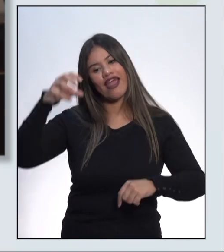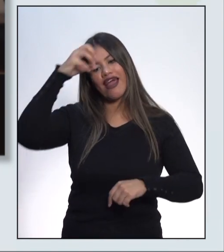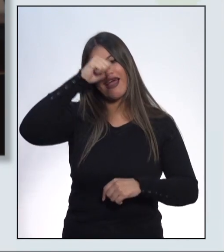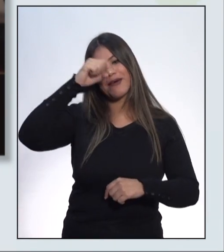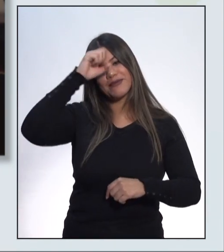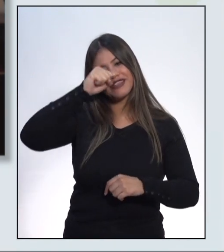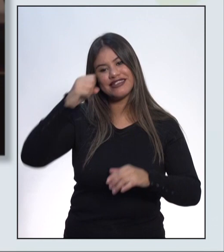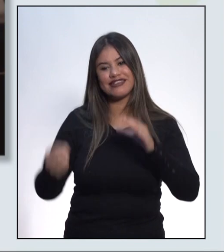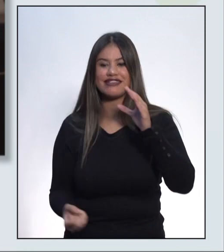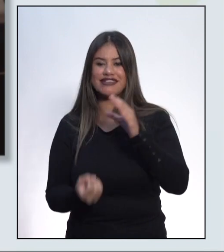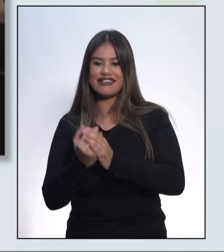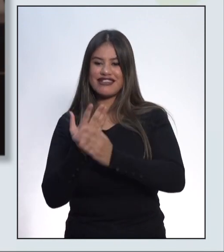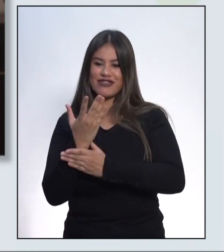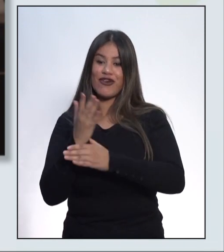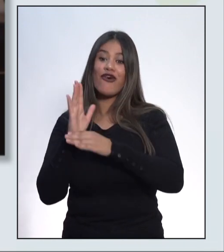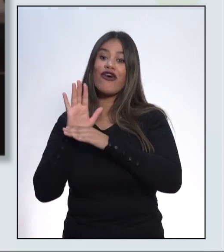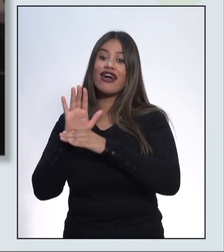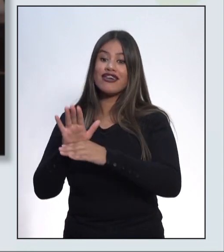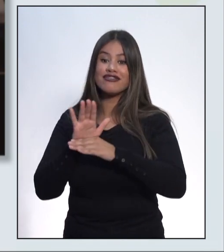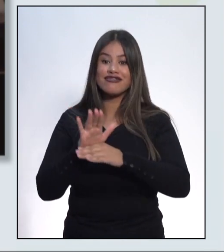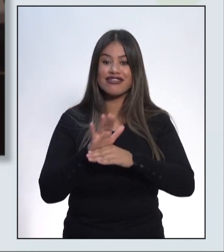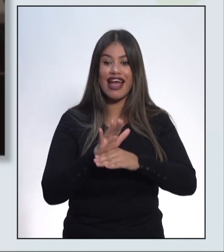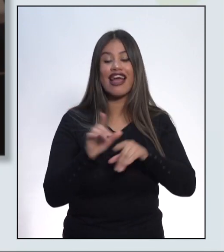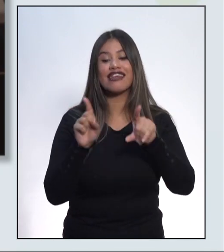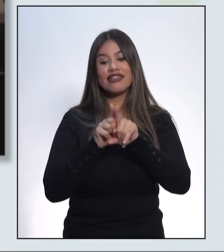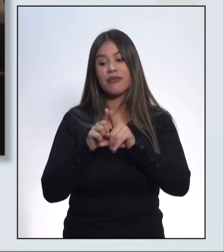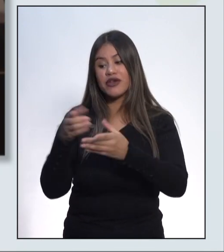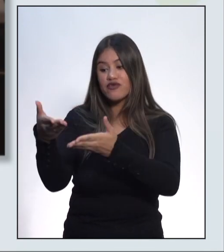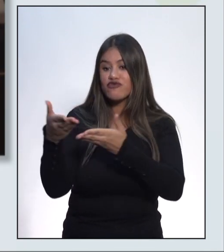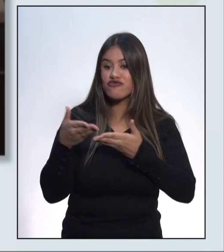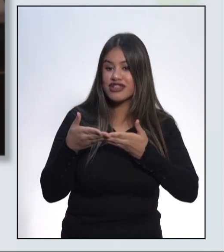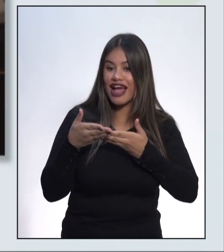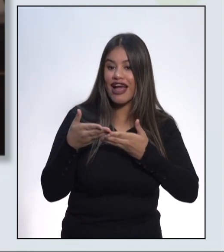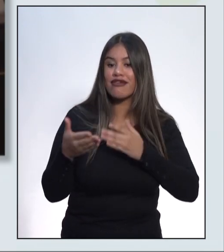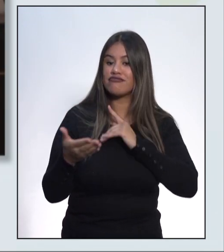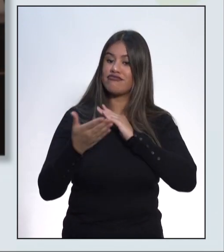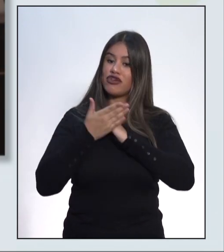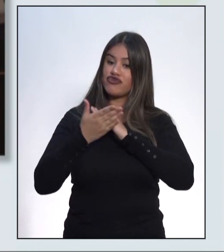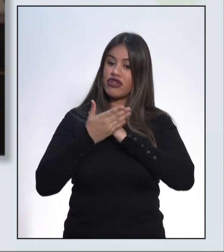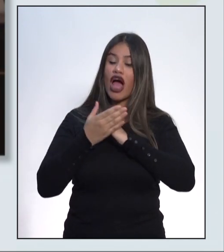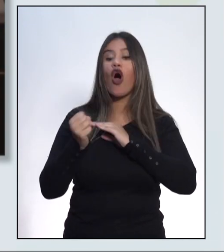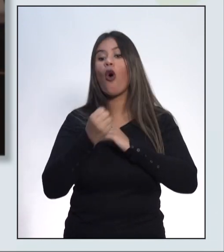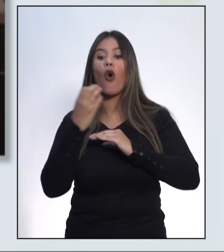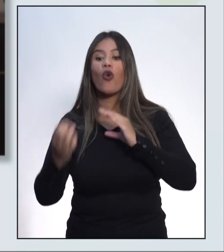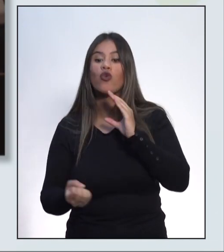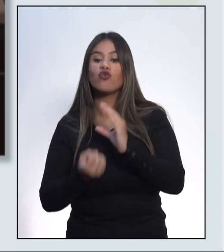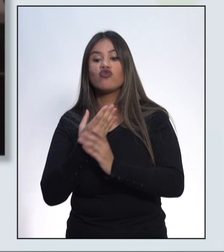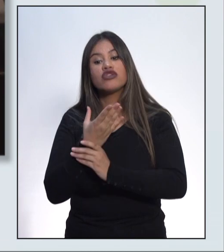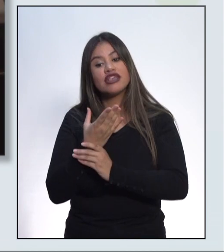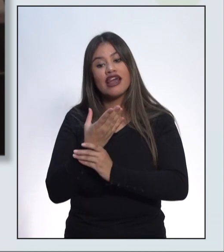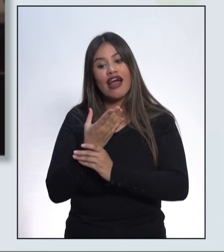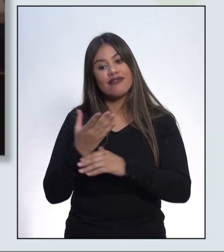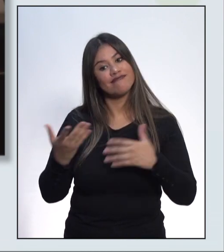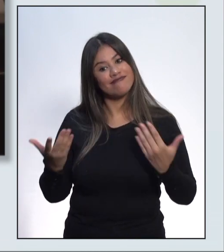criou e ainda pode convidá-las para criar com você ou então para te ajudar em algo que você não esteja conseguindo